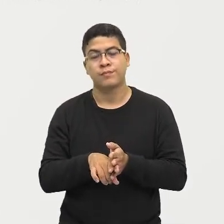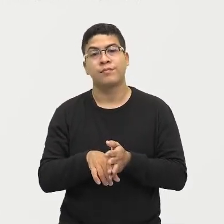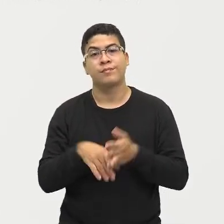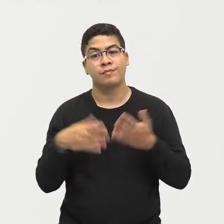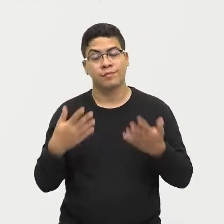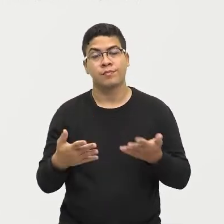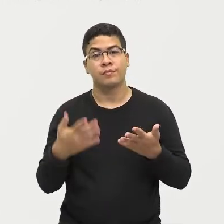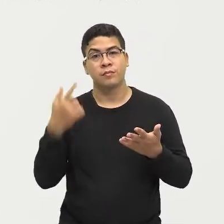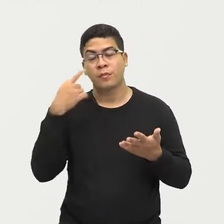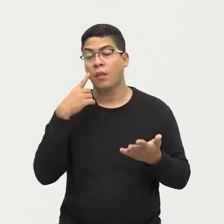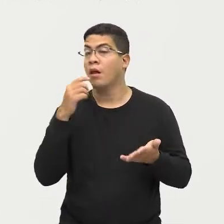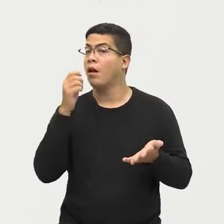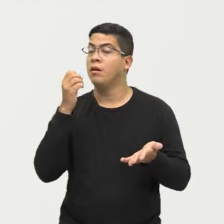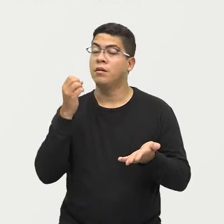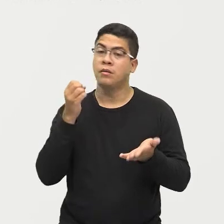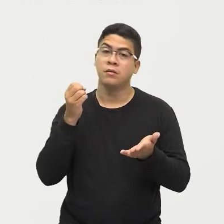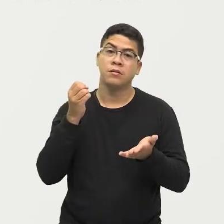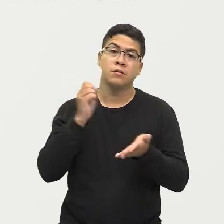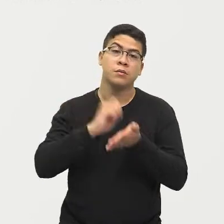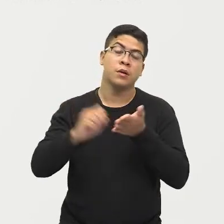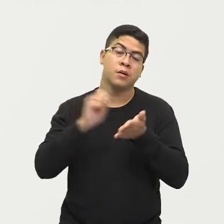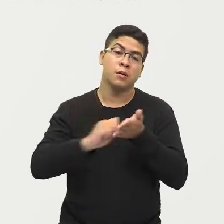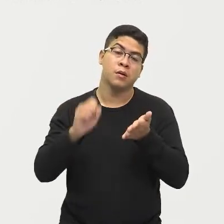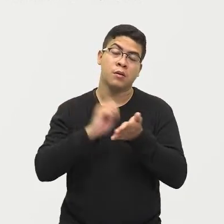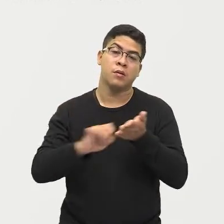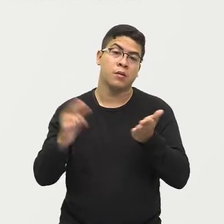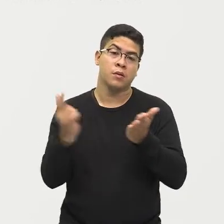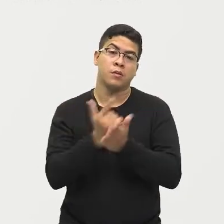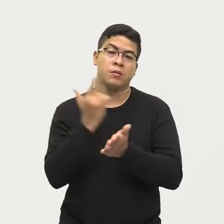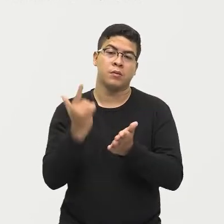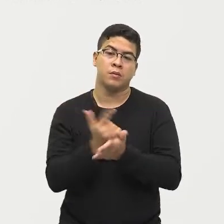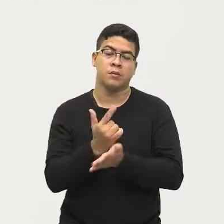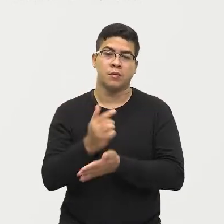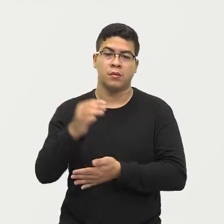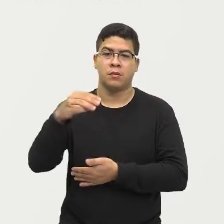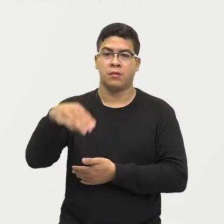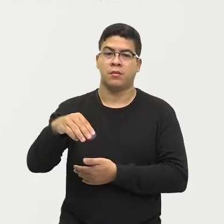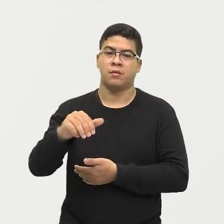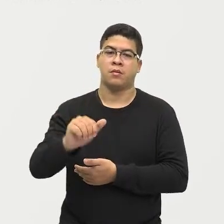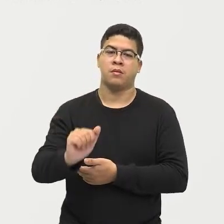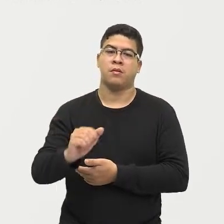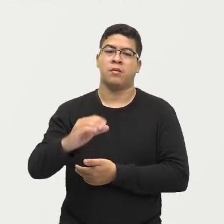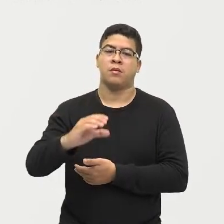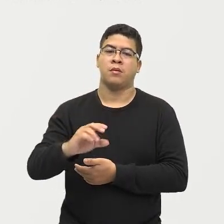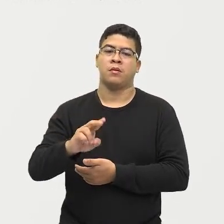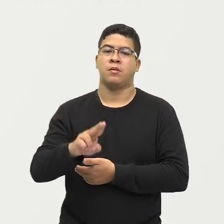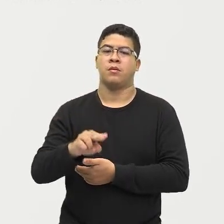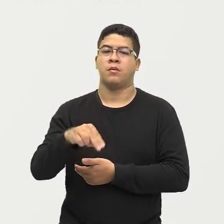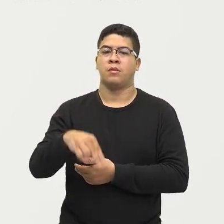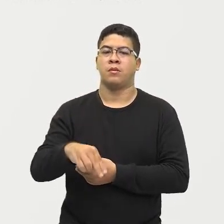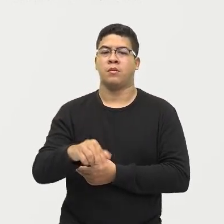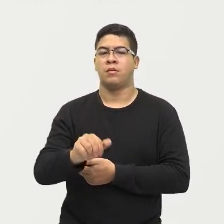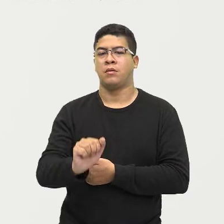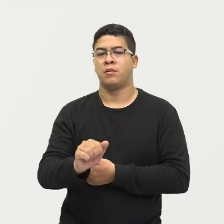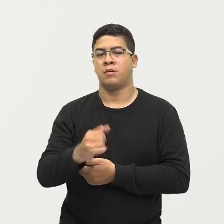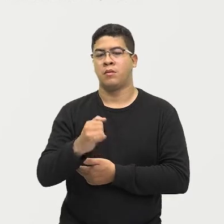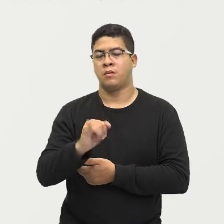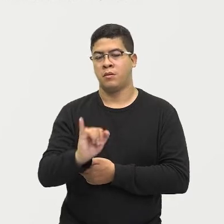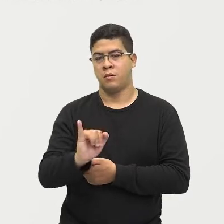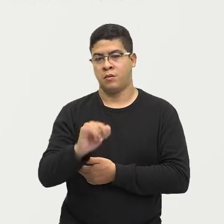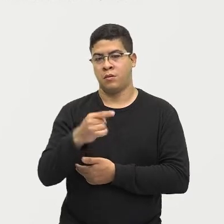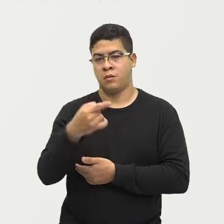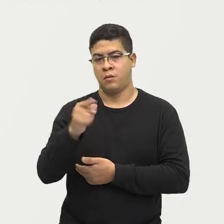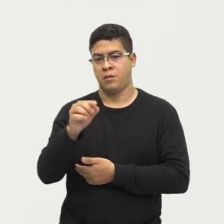para escrever o livro Macunaíma, o herói sem nenhum caráter. Então, esse livro, ele visa, o que ele visa?